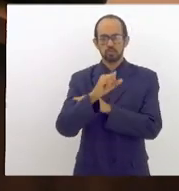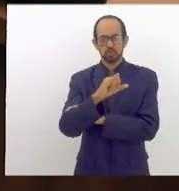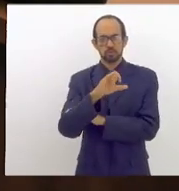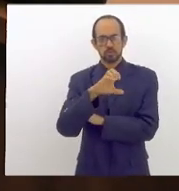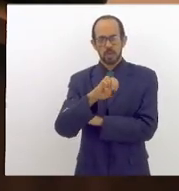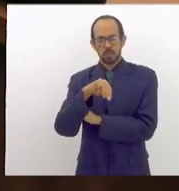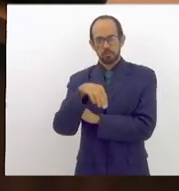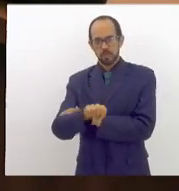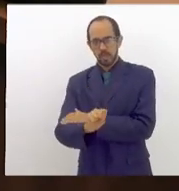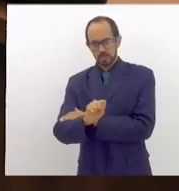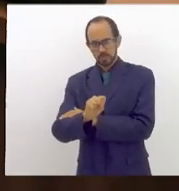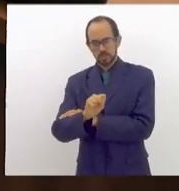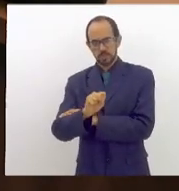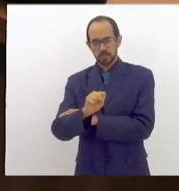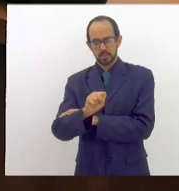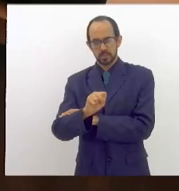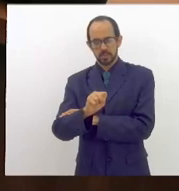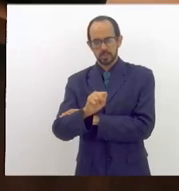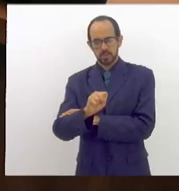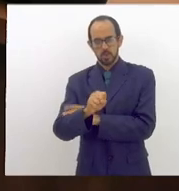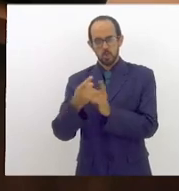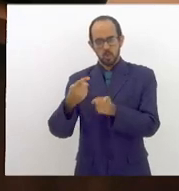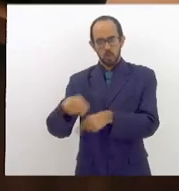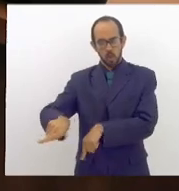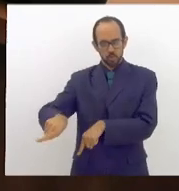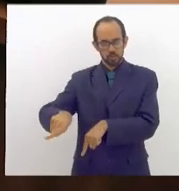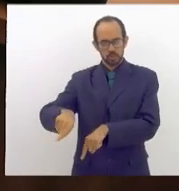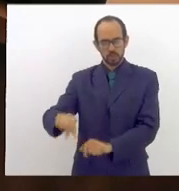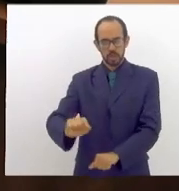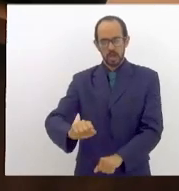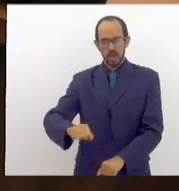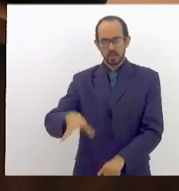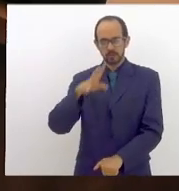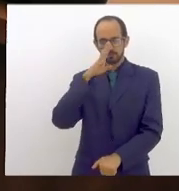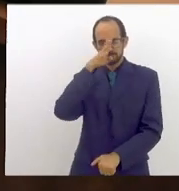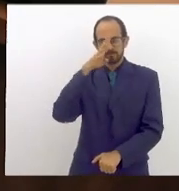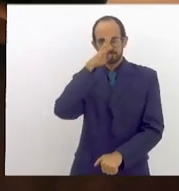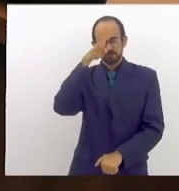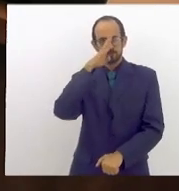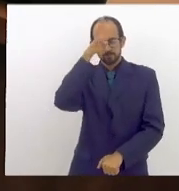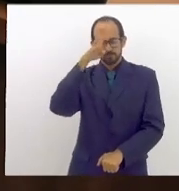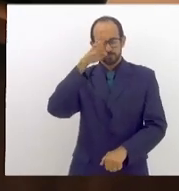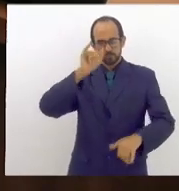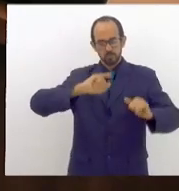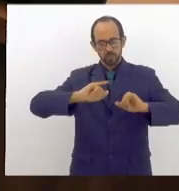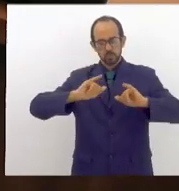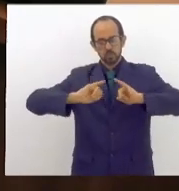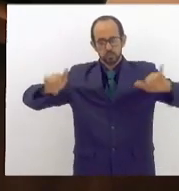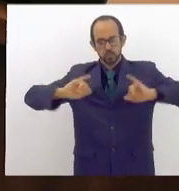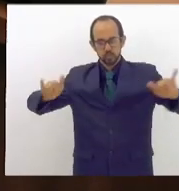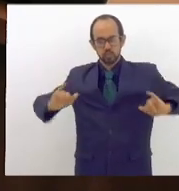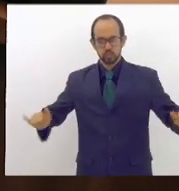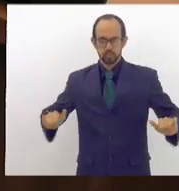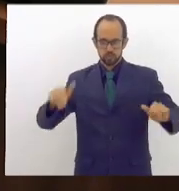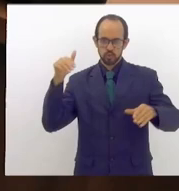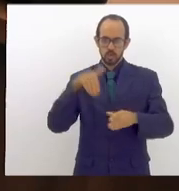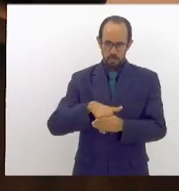esbulho autoritário que ele populismo tributário eleitoral feito